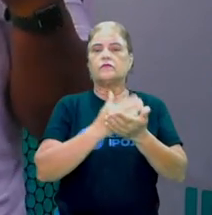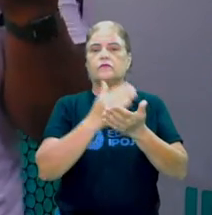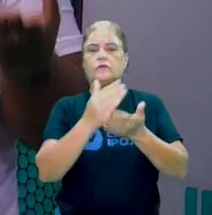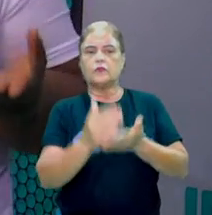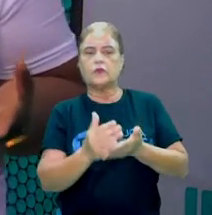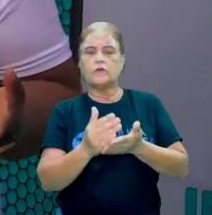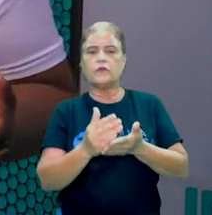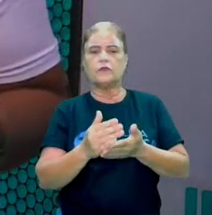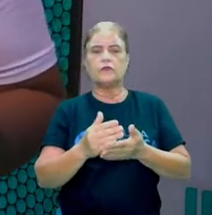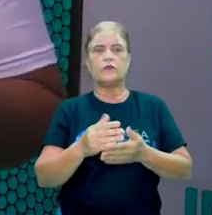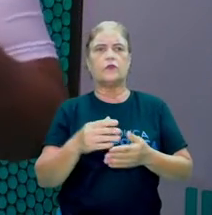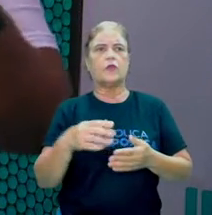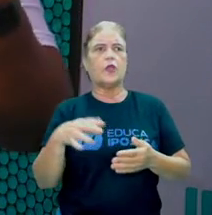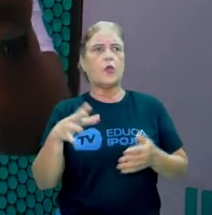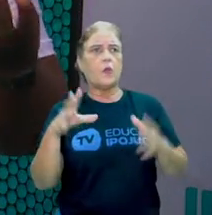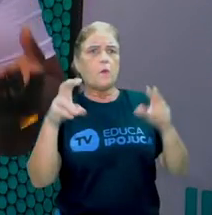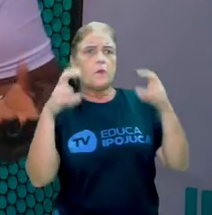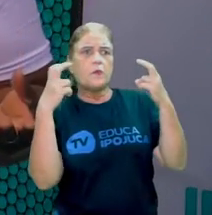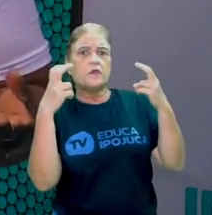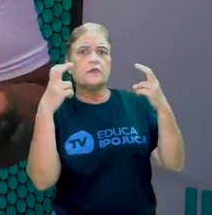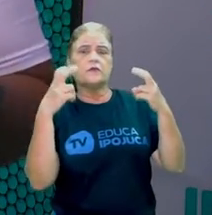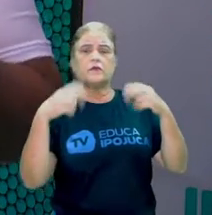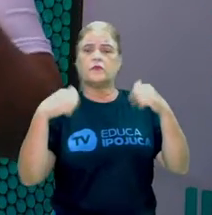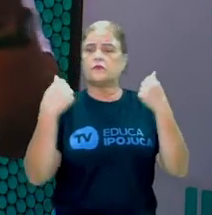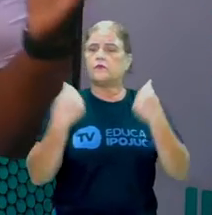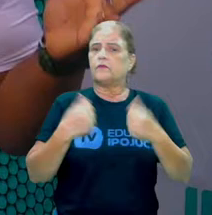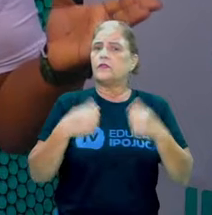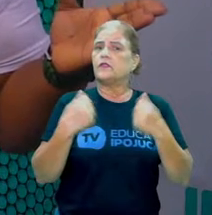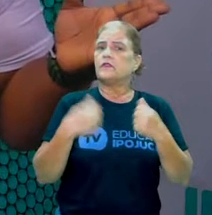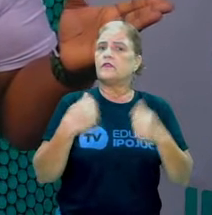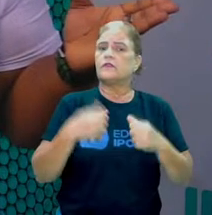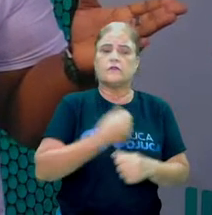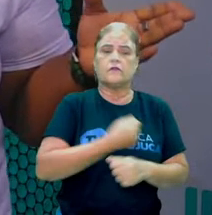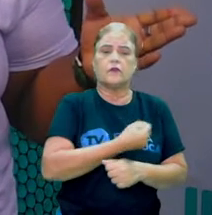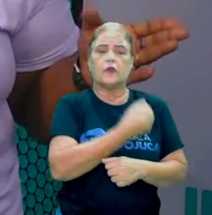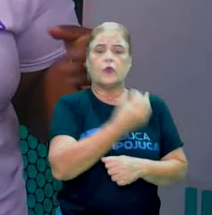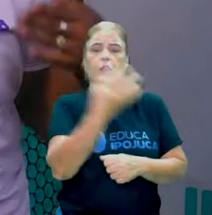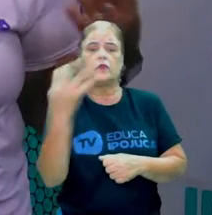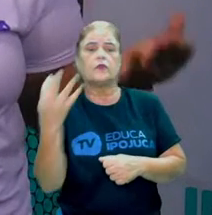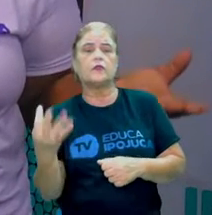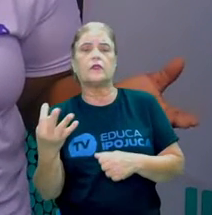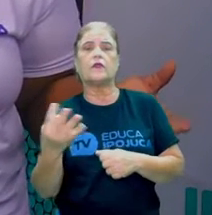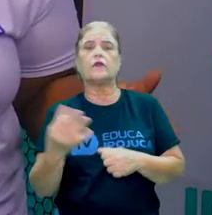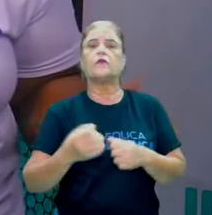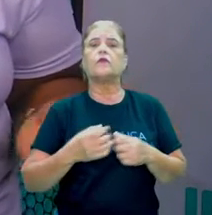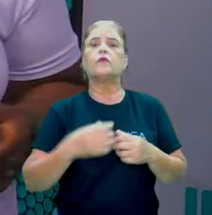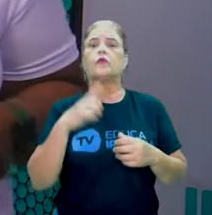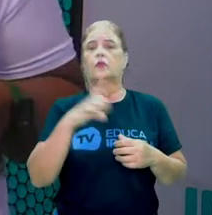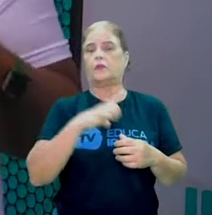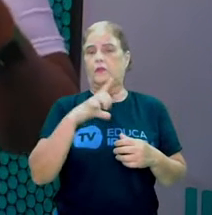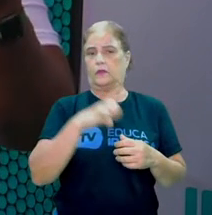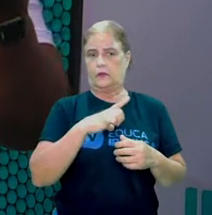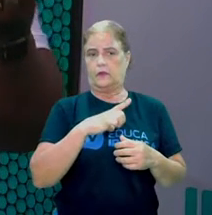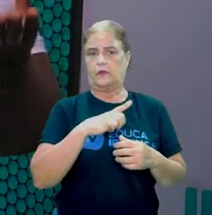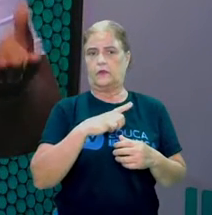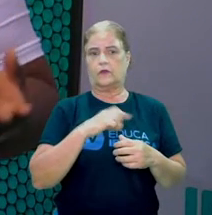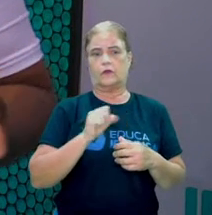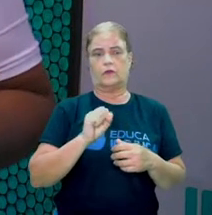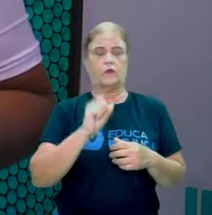a necessidade de contar tudo que eles tinham, né?